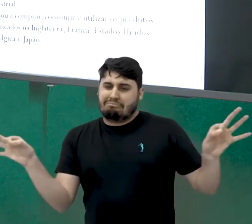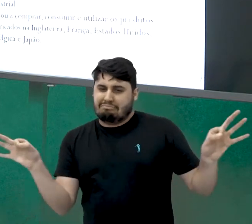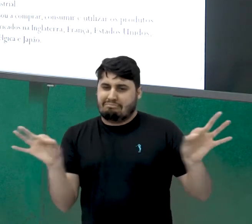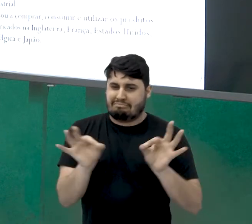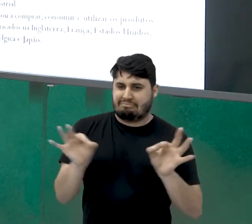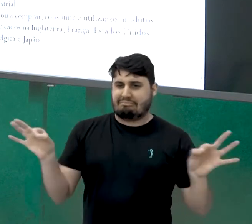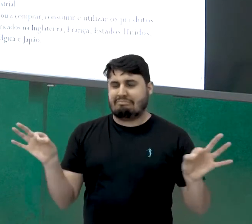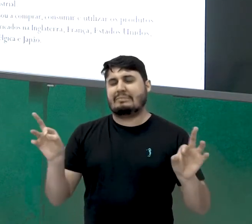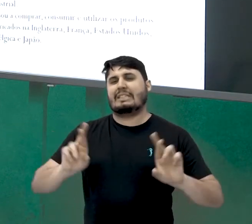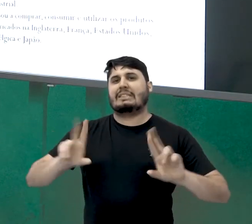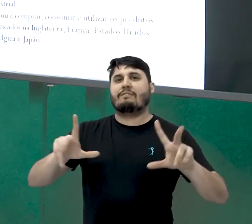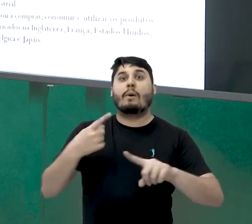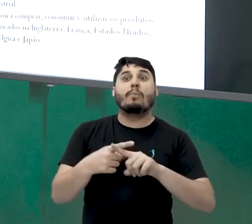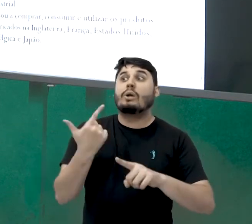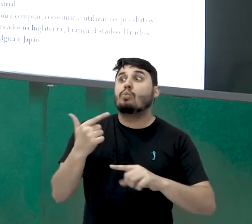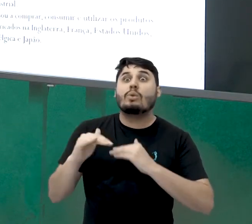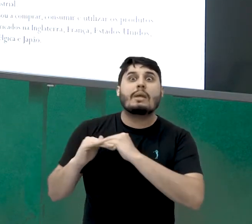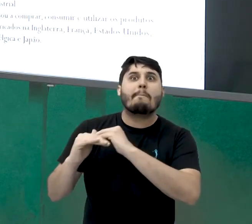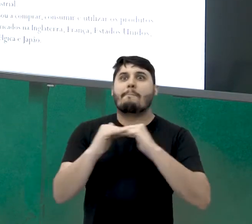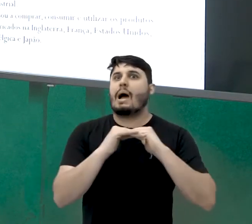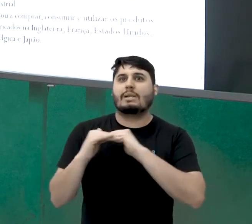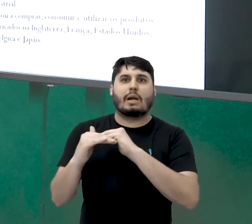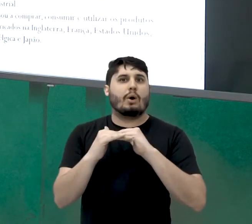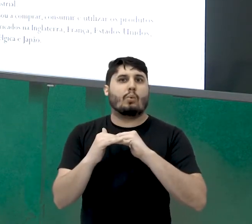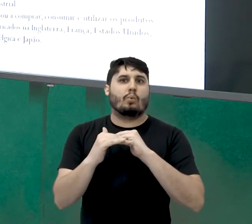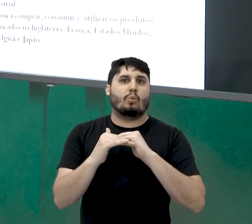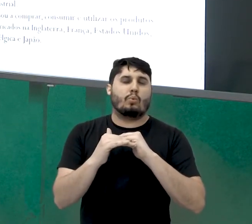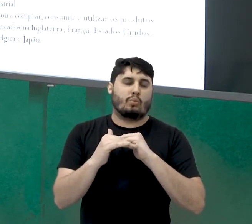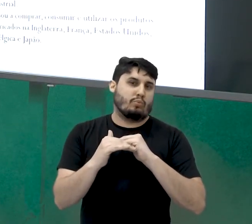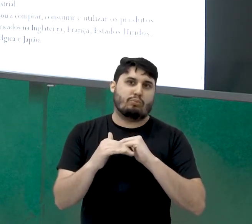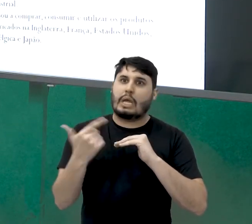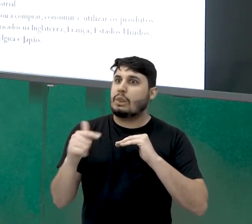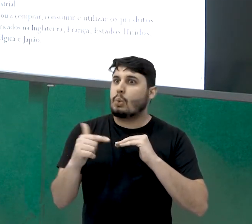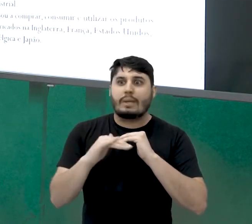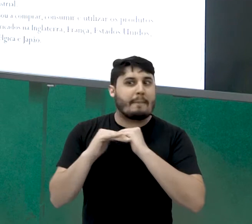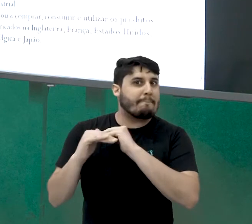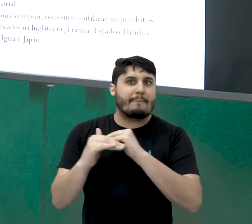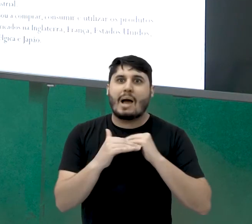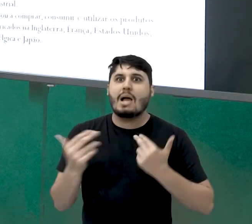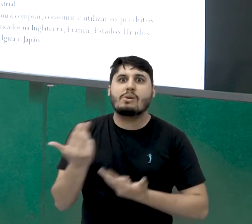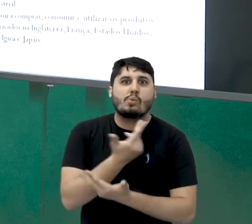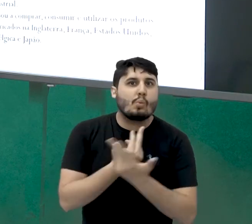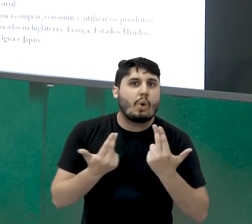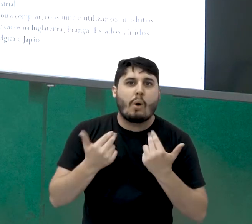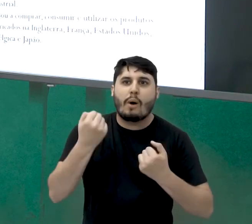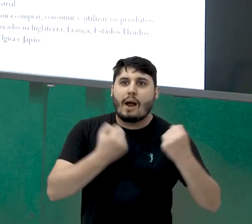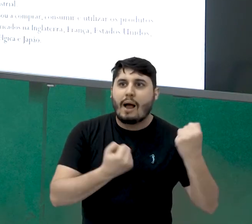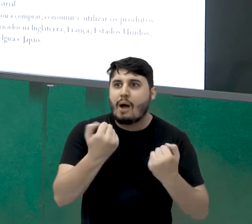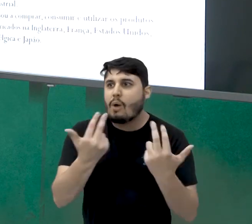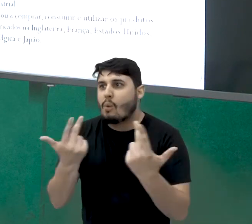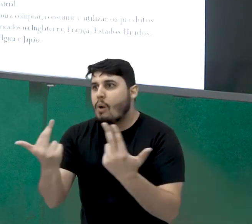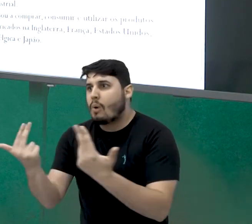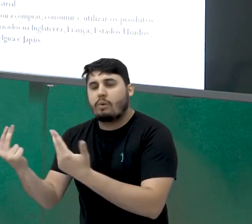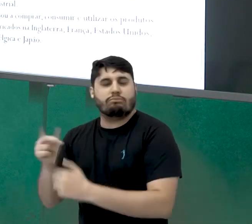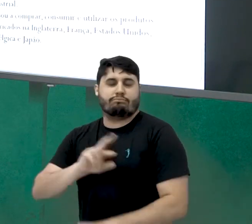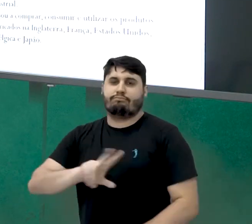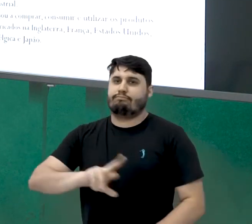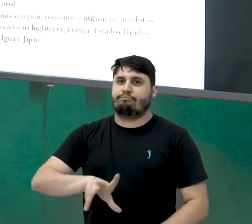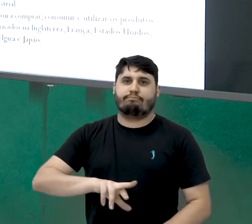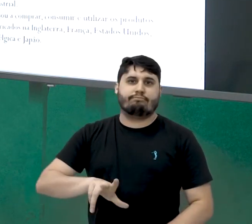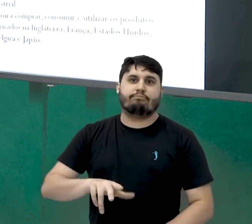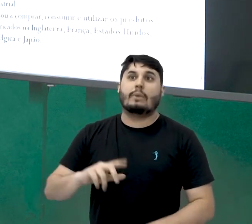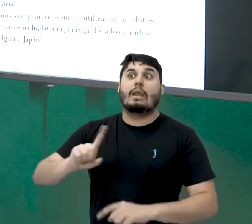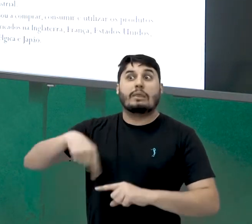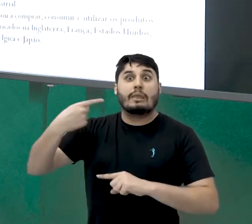existia um padrão antes de Henry Ford. A partir de Henry Ford, sim, foi criado um padrão, pois foram